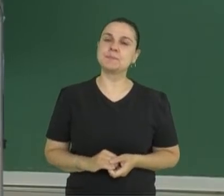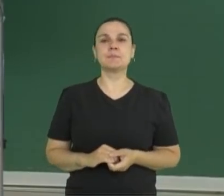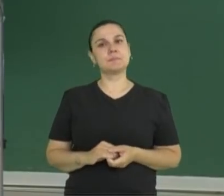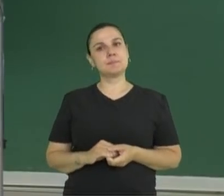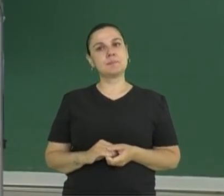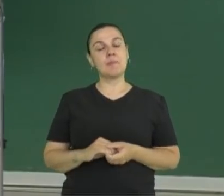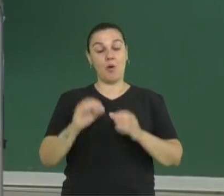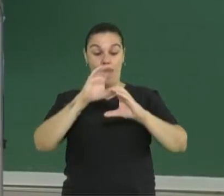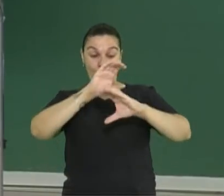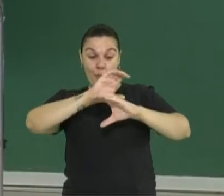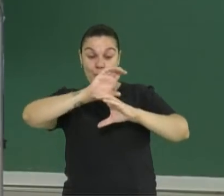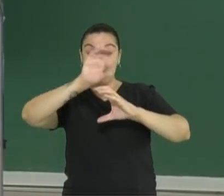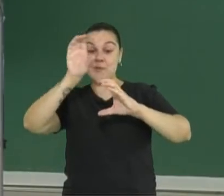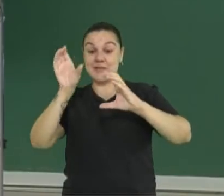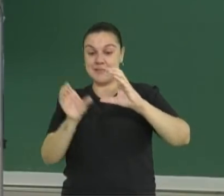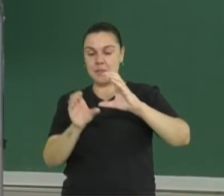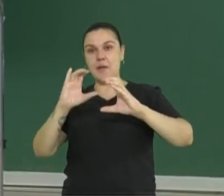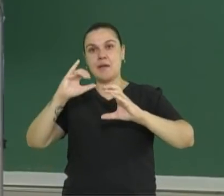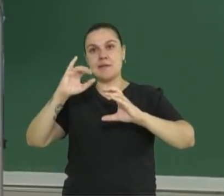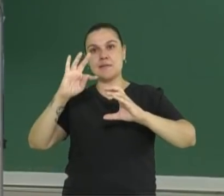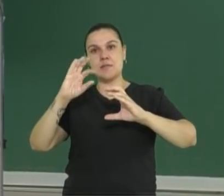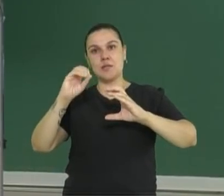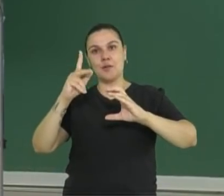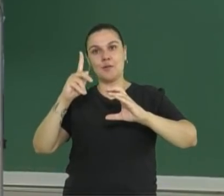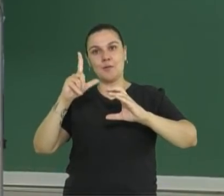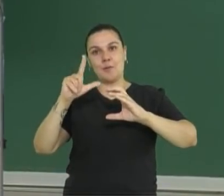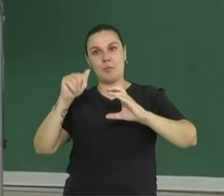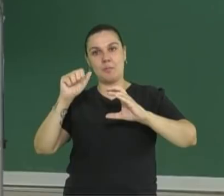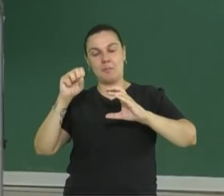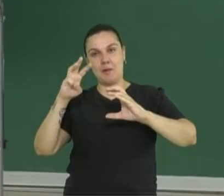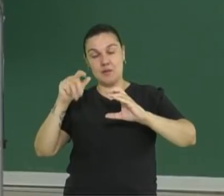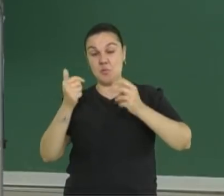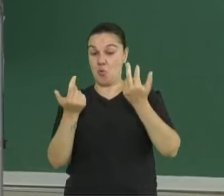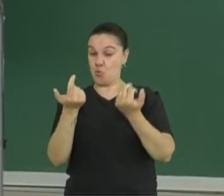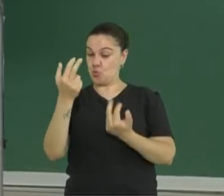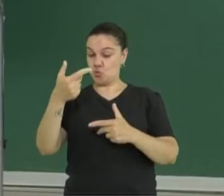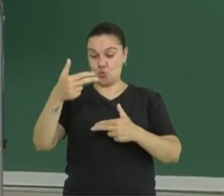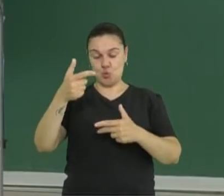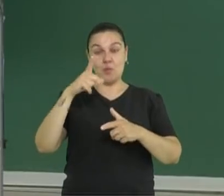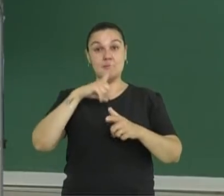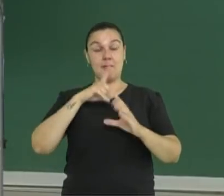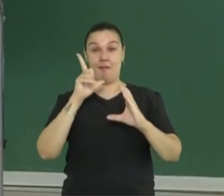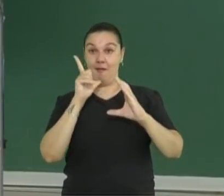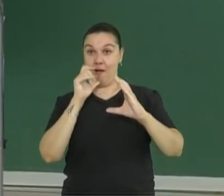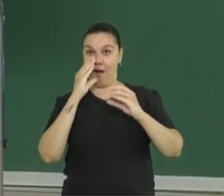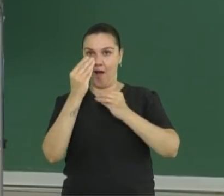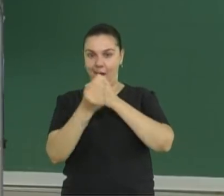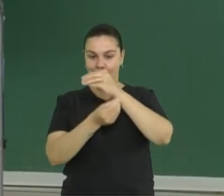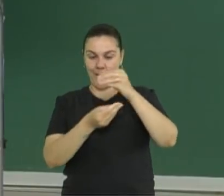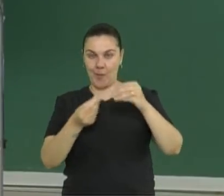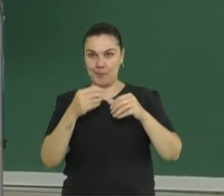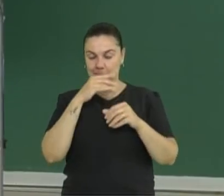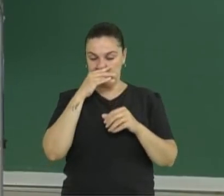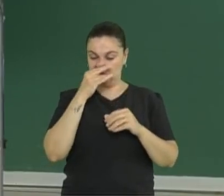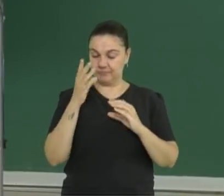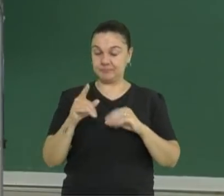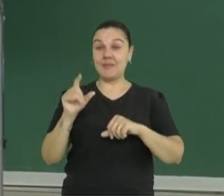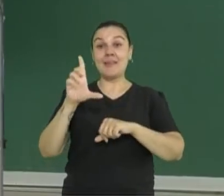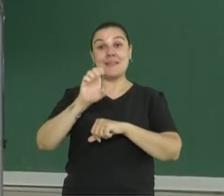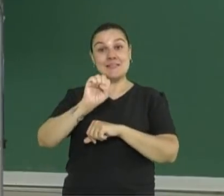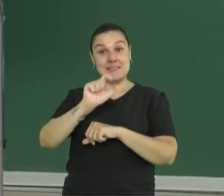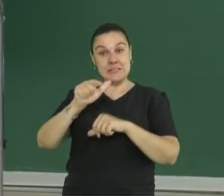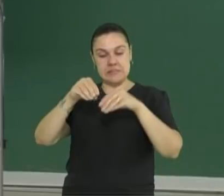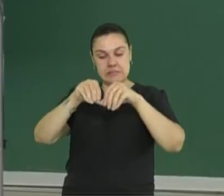parecido com o citoplasma. Ambos são soluções aquosas, tem água na sua constituição,